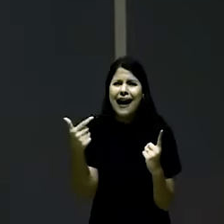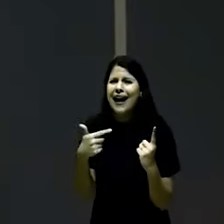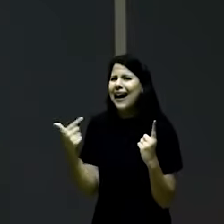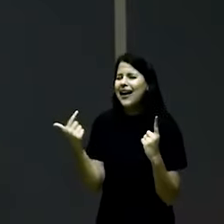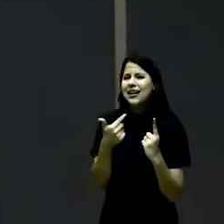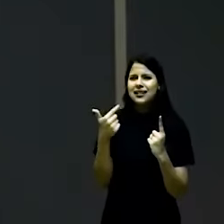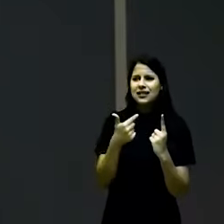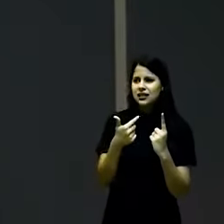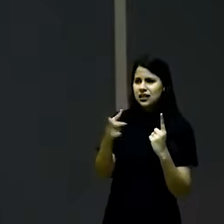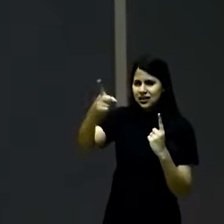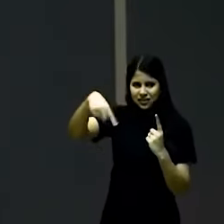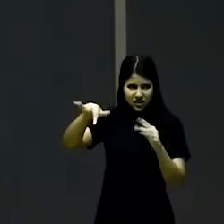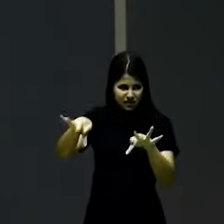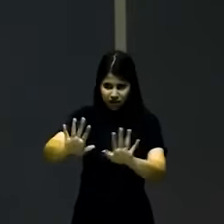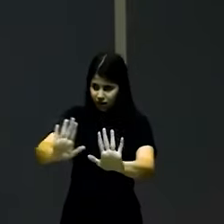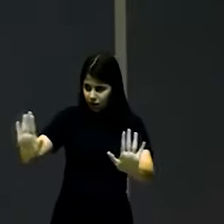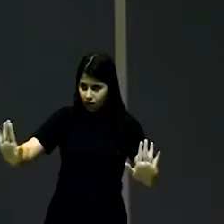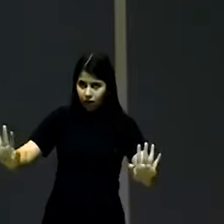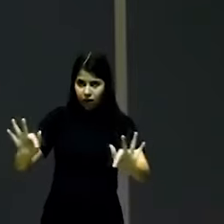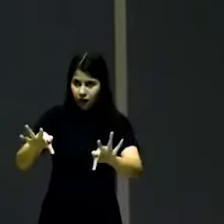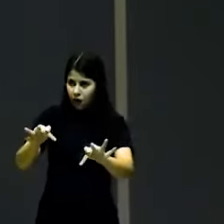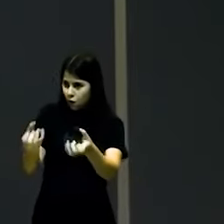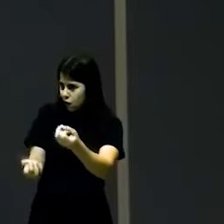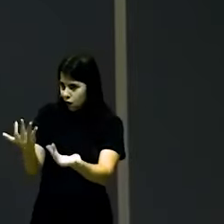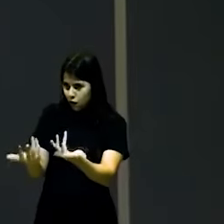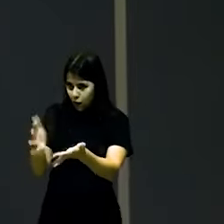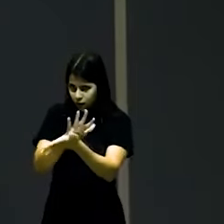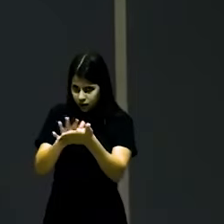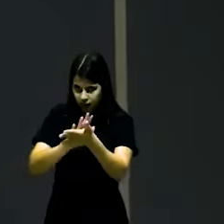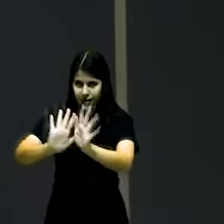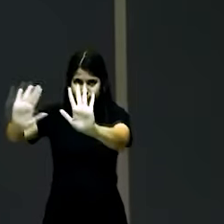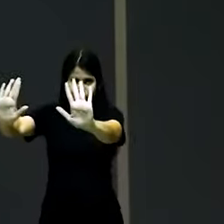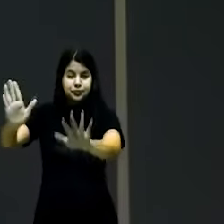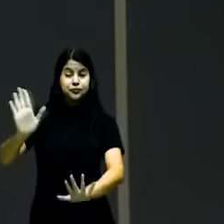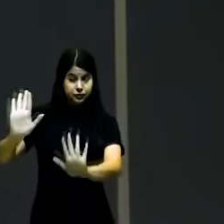aqui, não aconteceu nada, né? Não. Então agora deixa comigo.